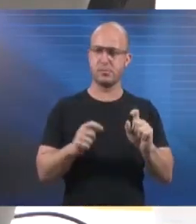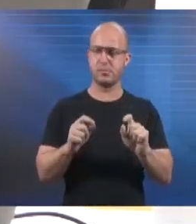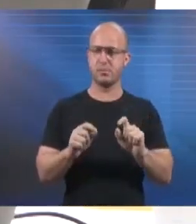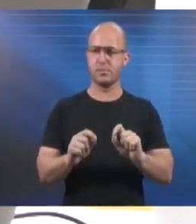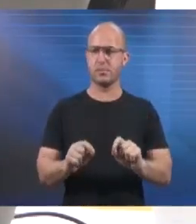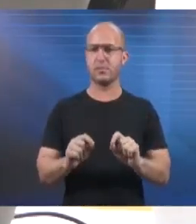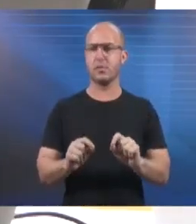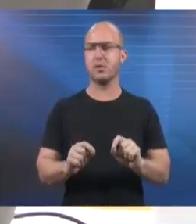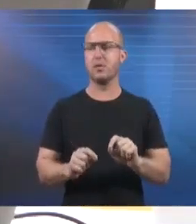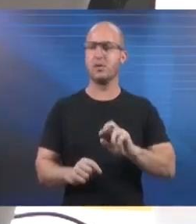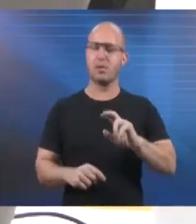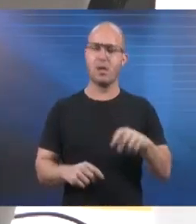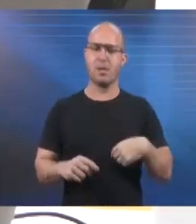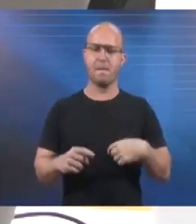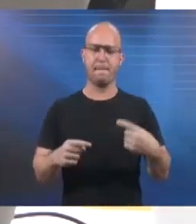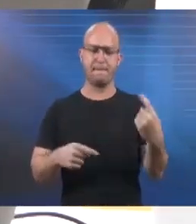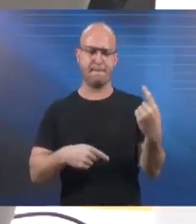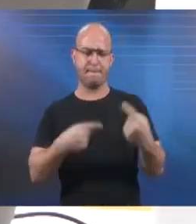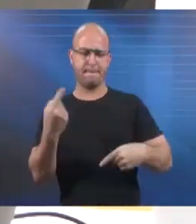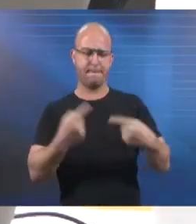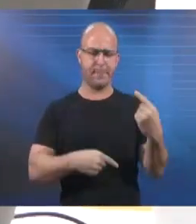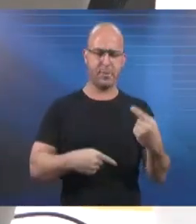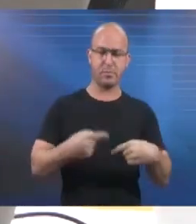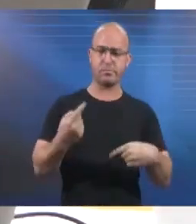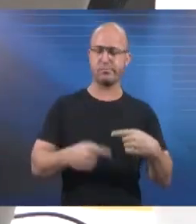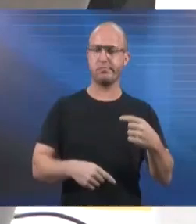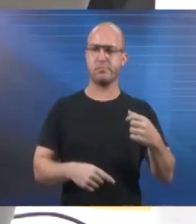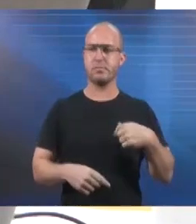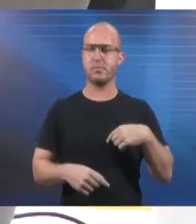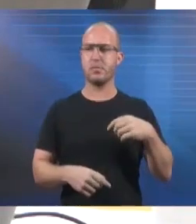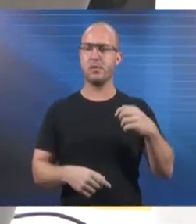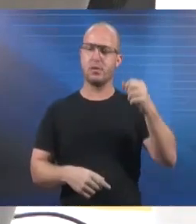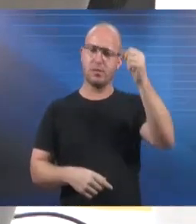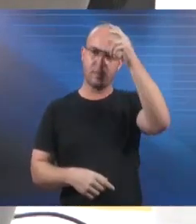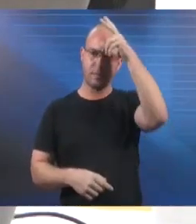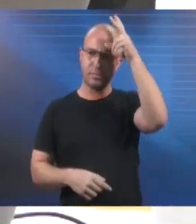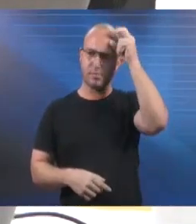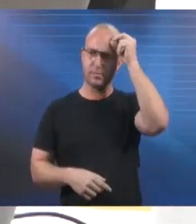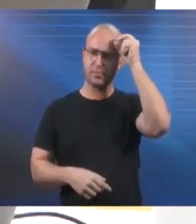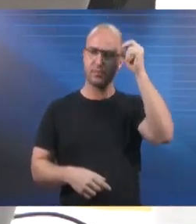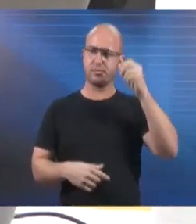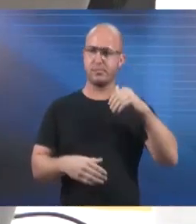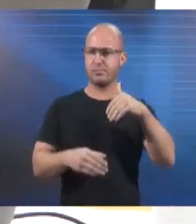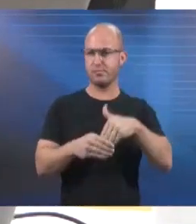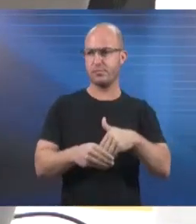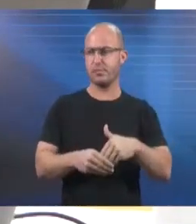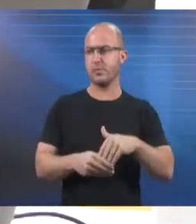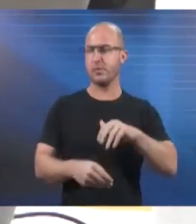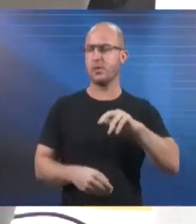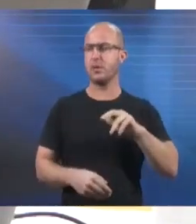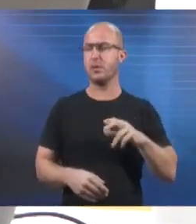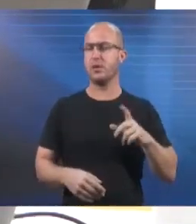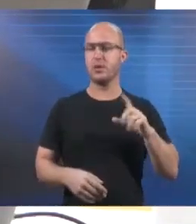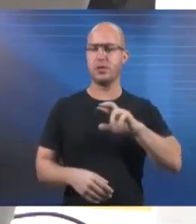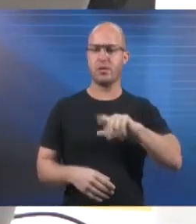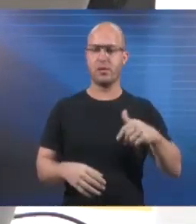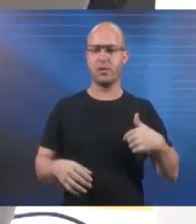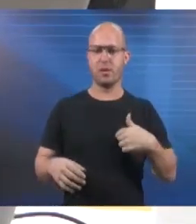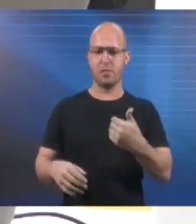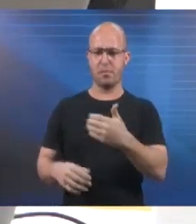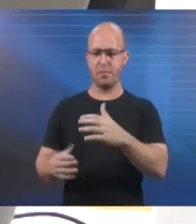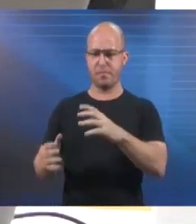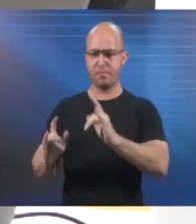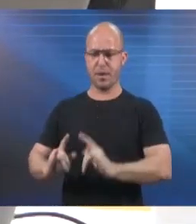ficar desfazendo disputa política paraas eleições municipais não é assim que muito menos e invadir prédio